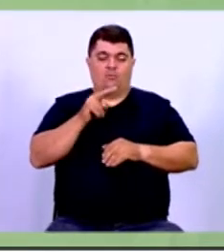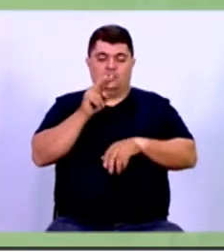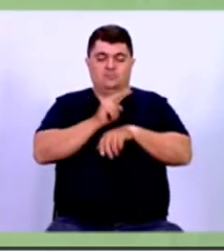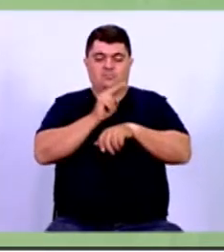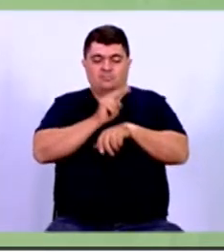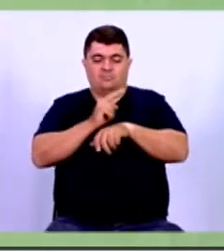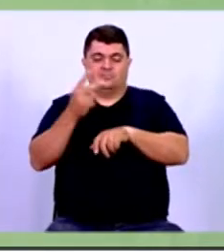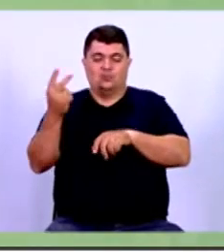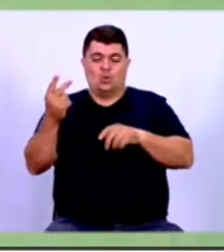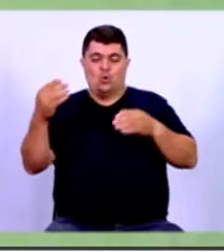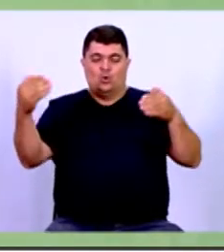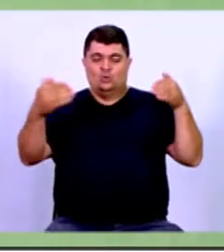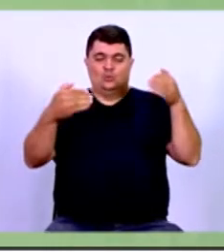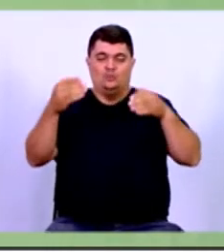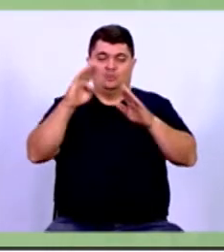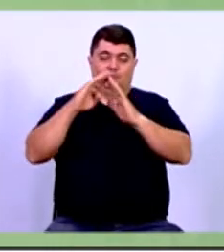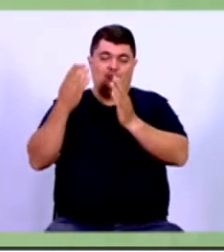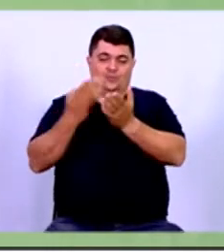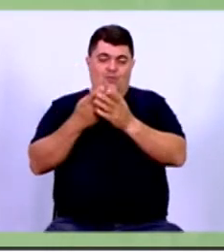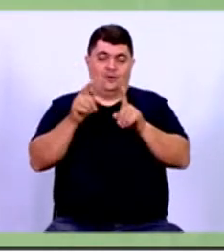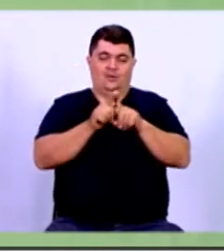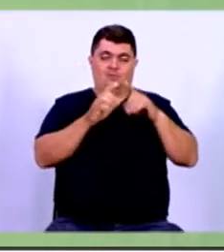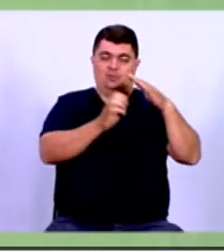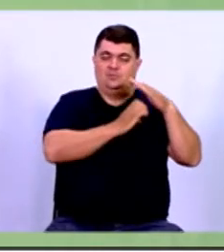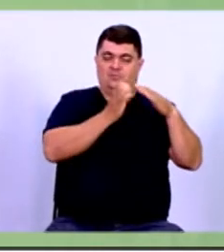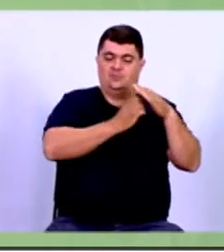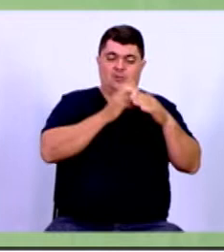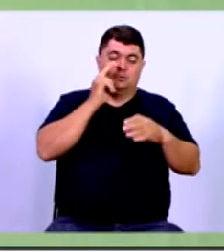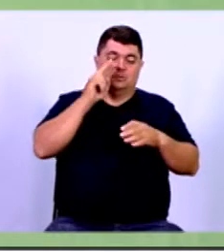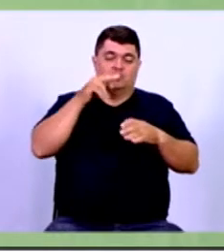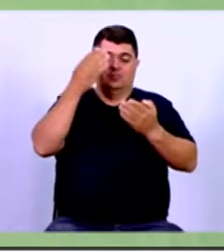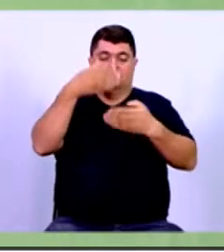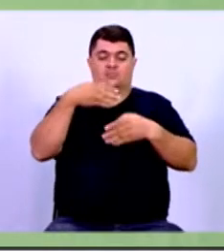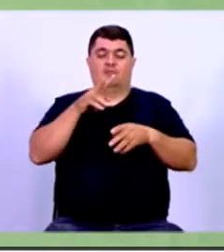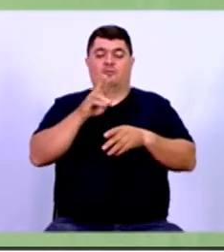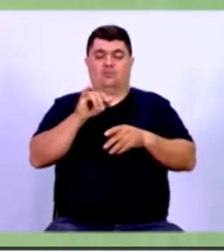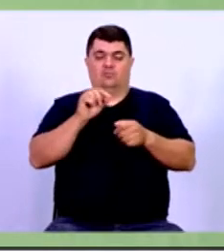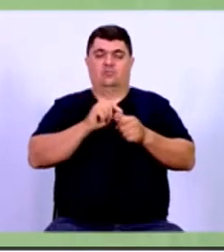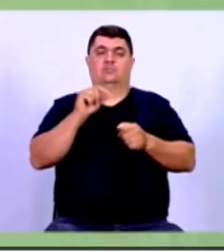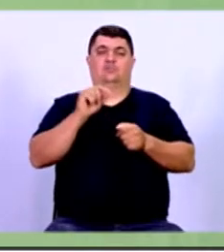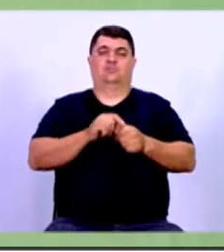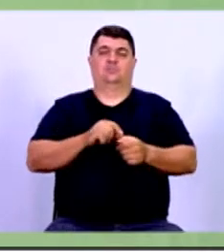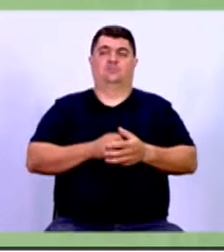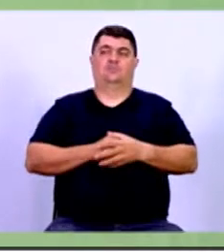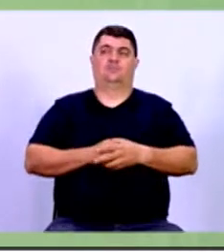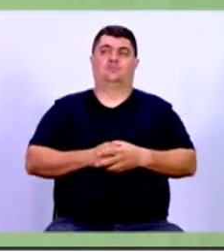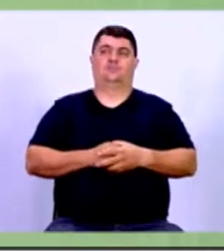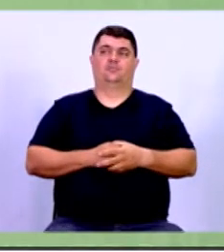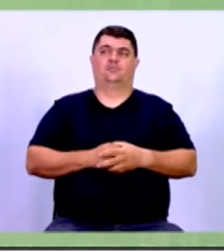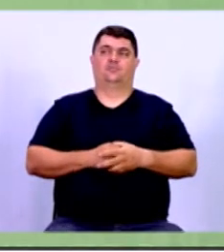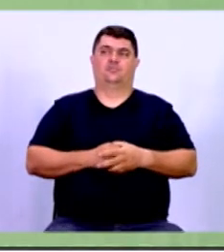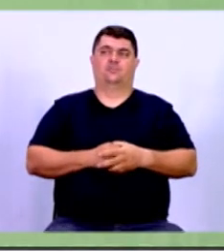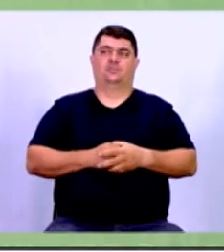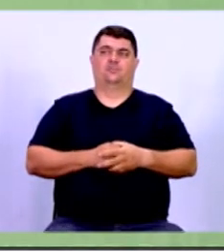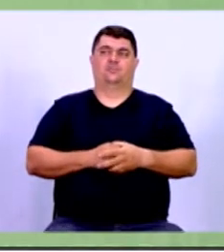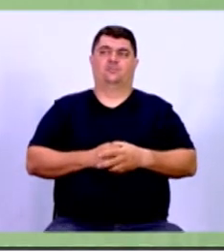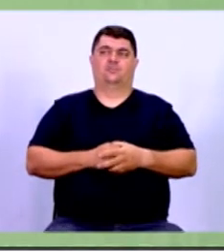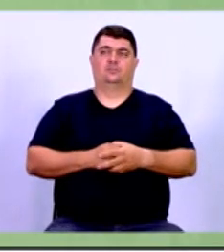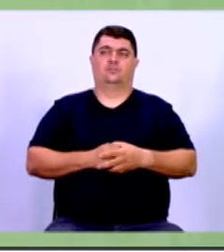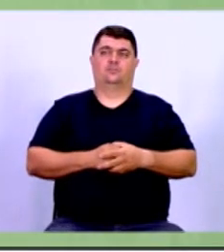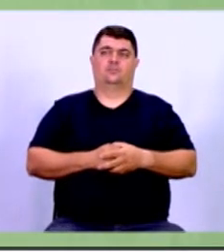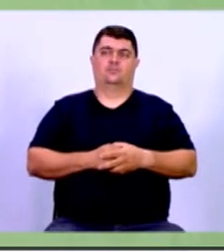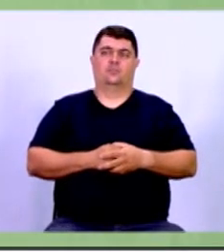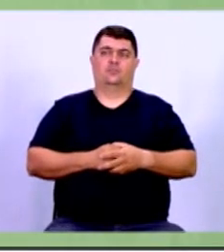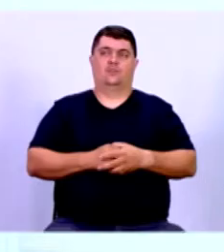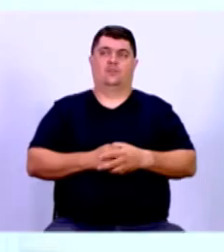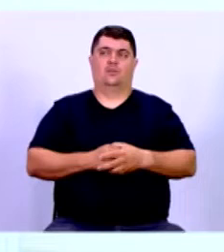pela instituição que você está vinculado, como a empresa que você está realizando o estágio. Mas e agora,